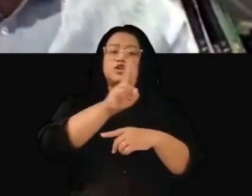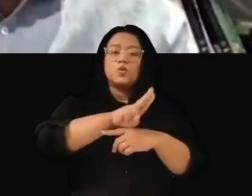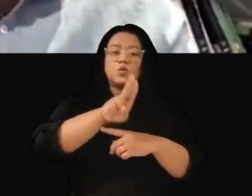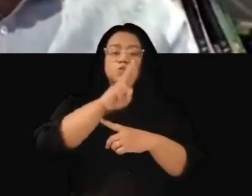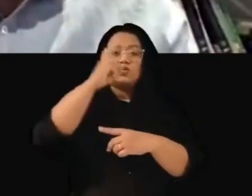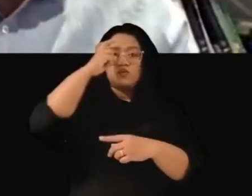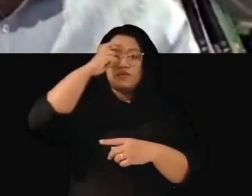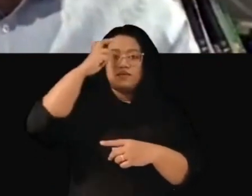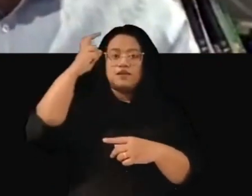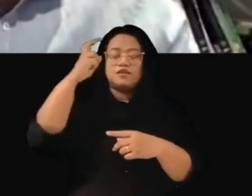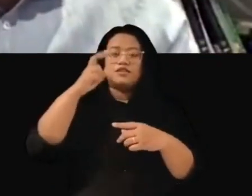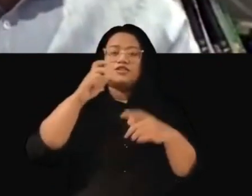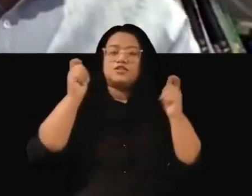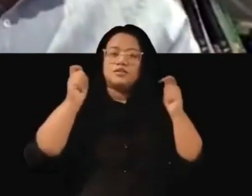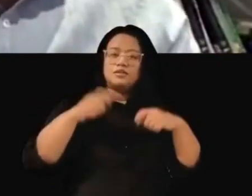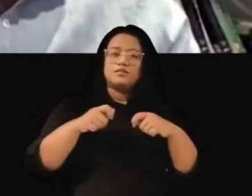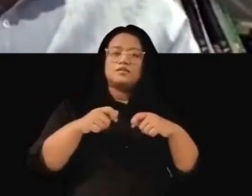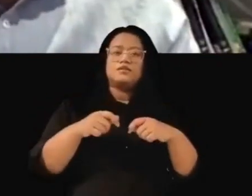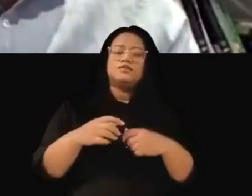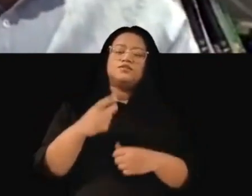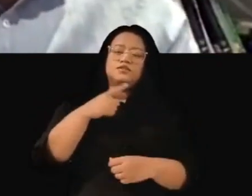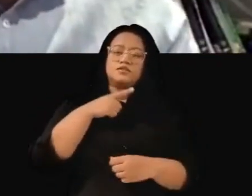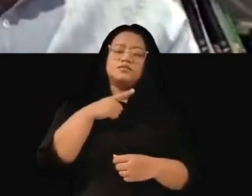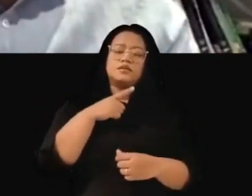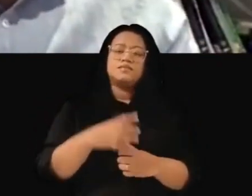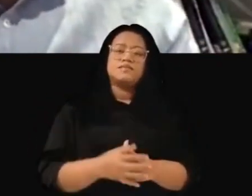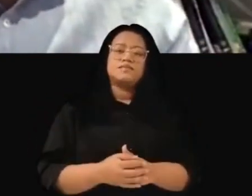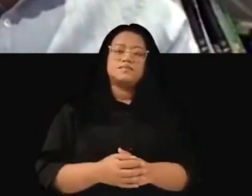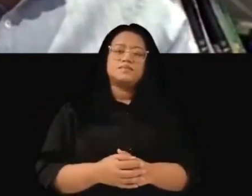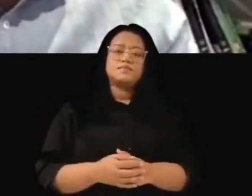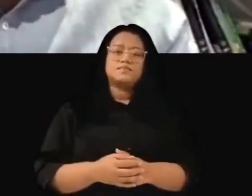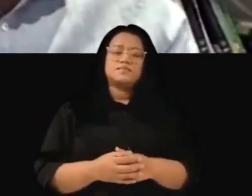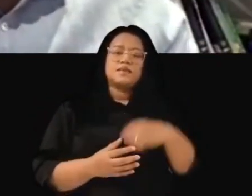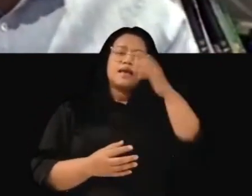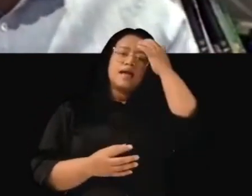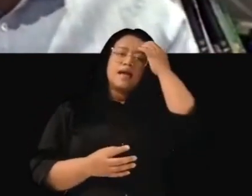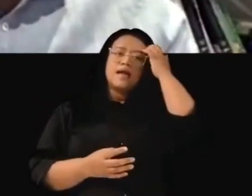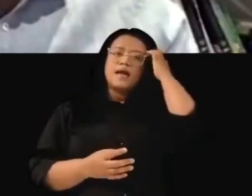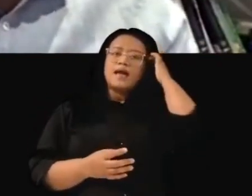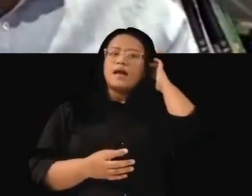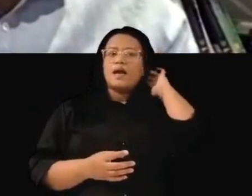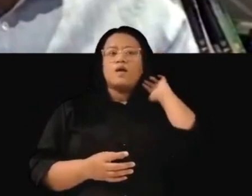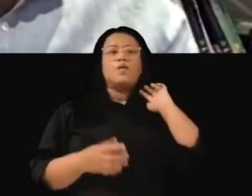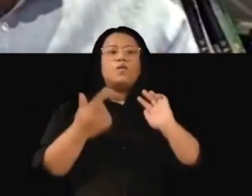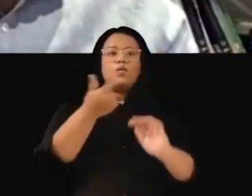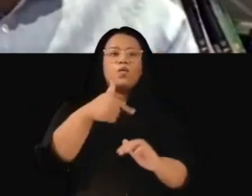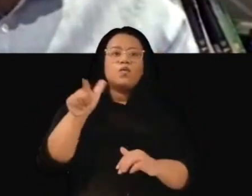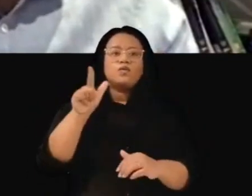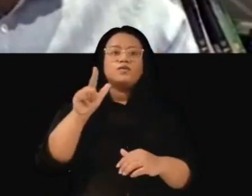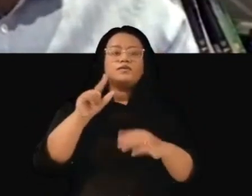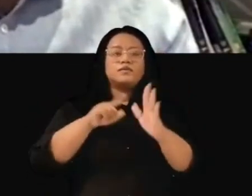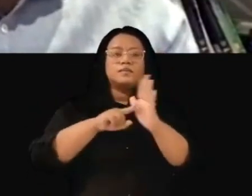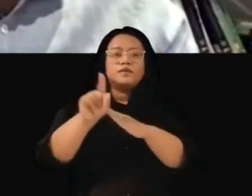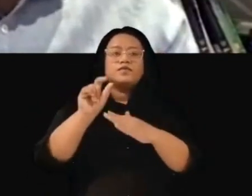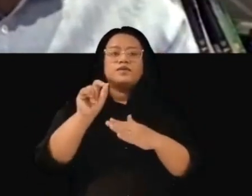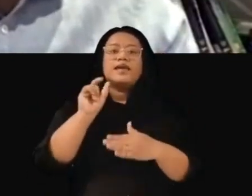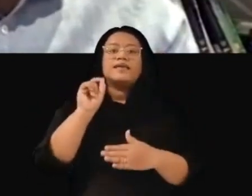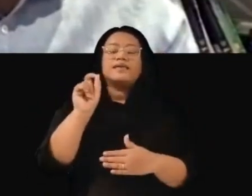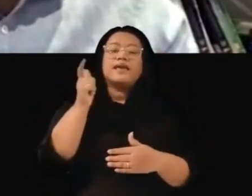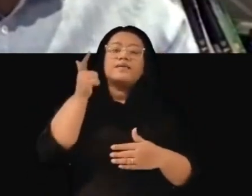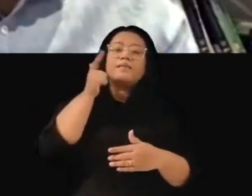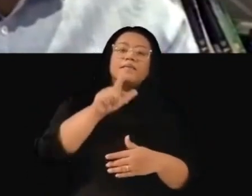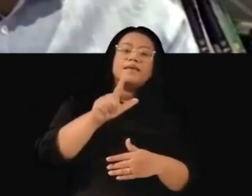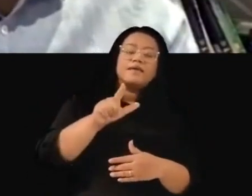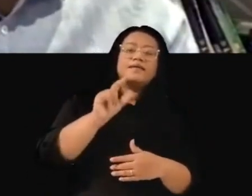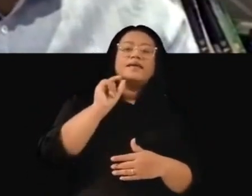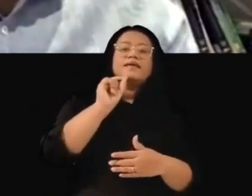comunidades possuem. E aí, outra pergunta que me parece fundamental é quem ganha e quem perde com a flexibilização da legislação ambiental